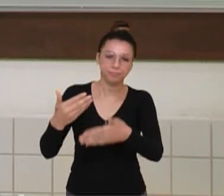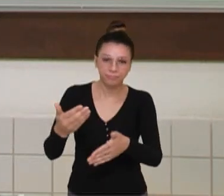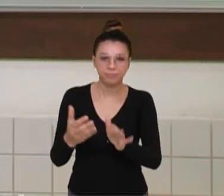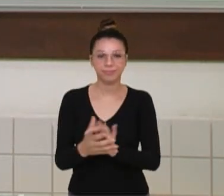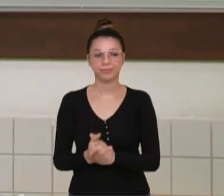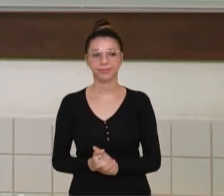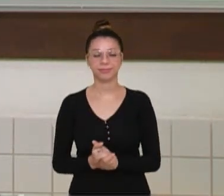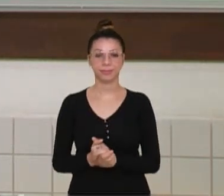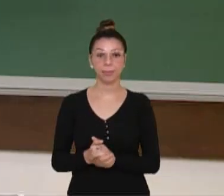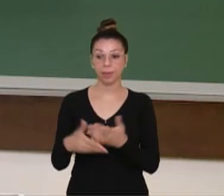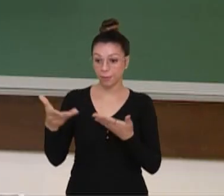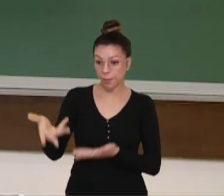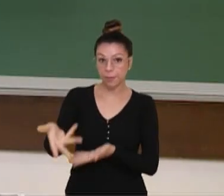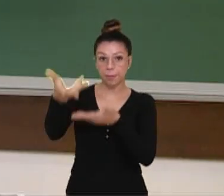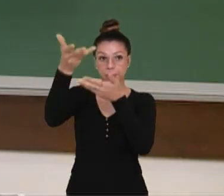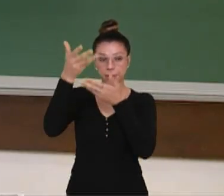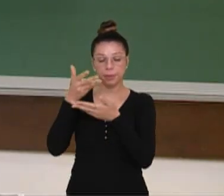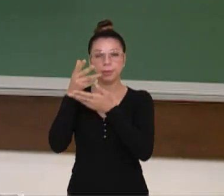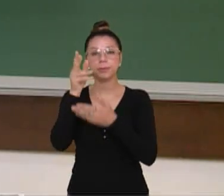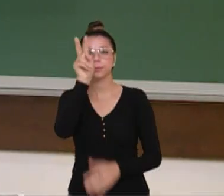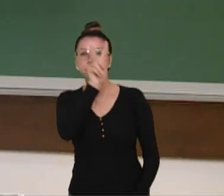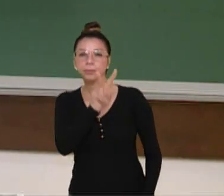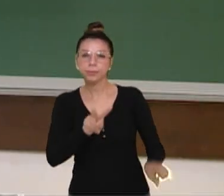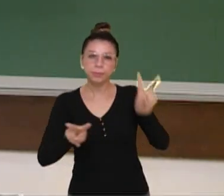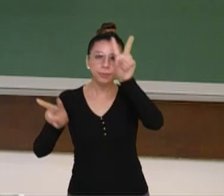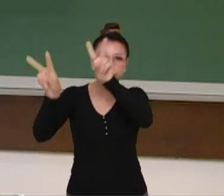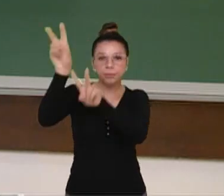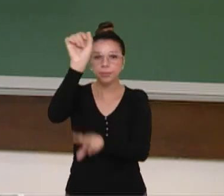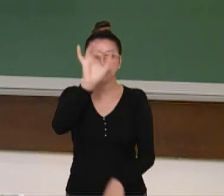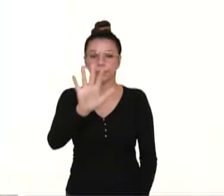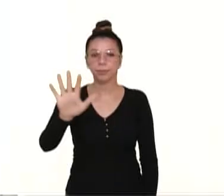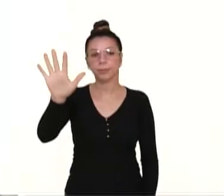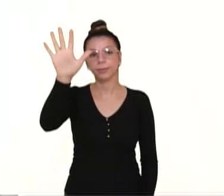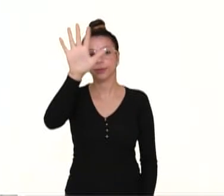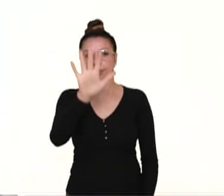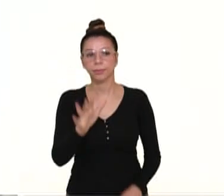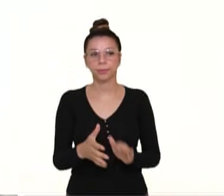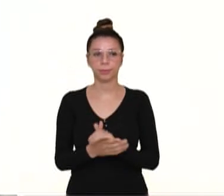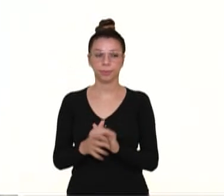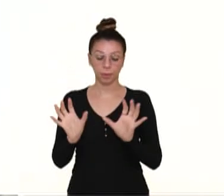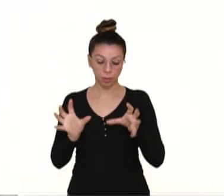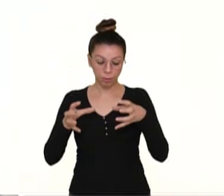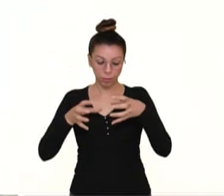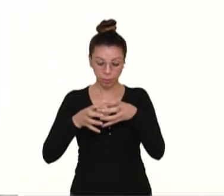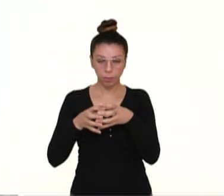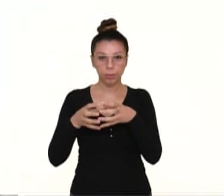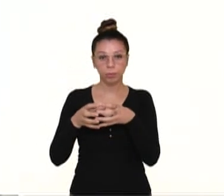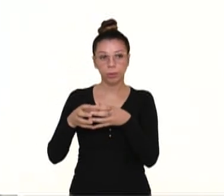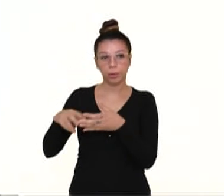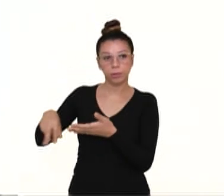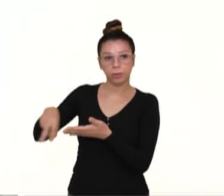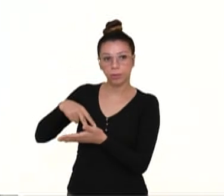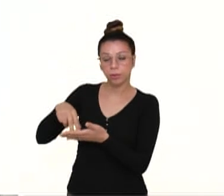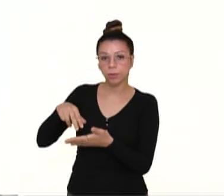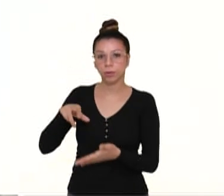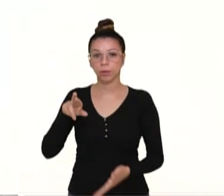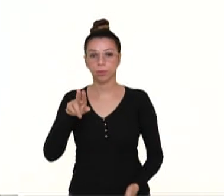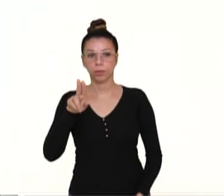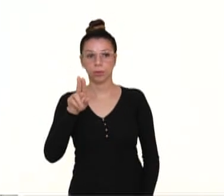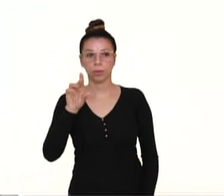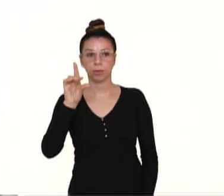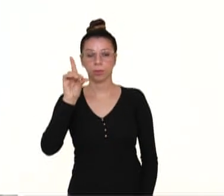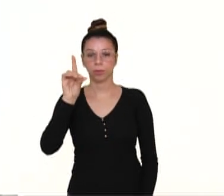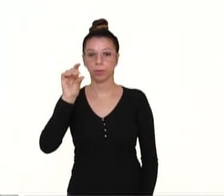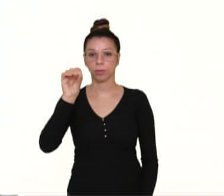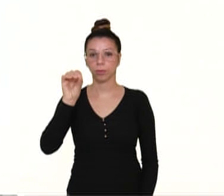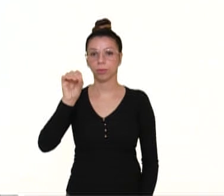Então, eu vou convidar vocês agora para observar essa imagem aqui, que é do grupo de dança do Rudolf Laban, que é esse